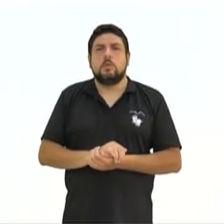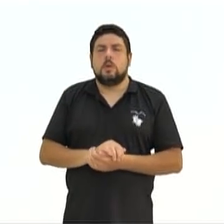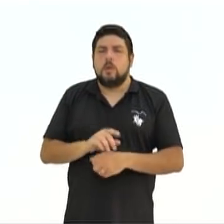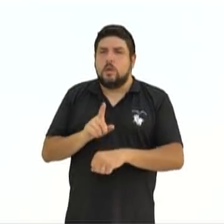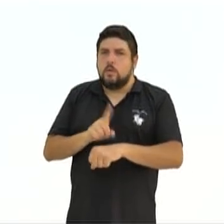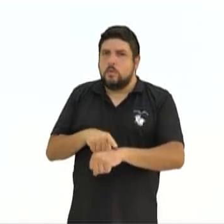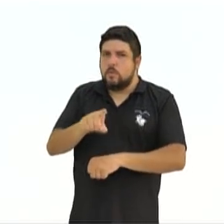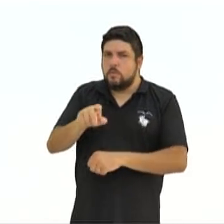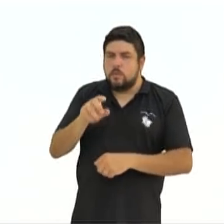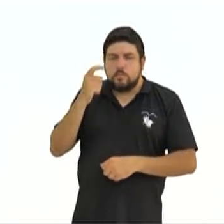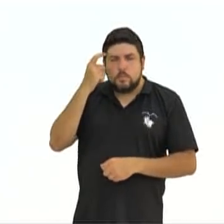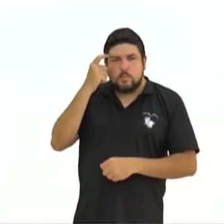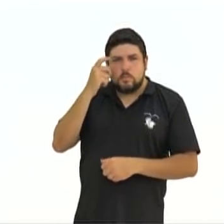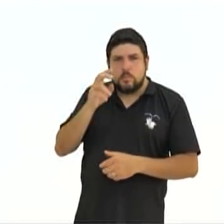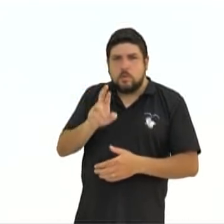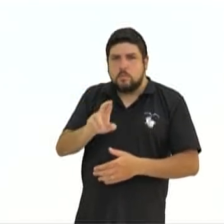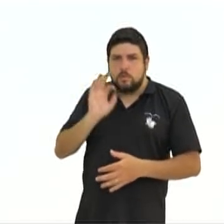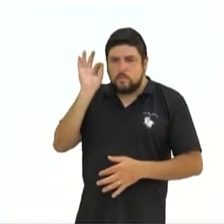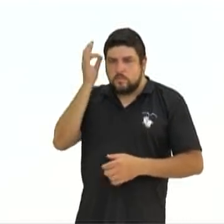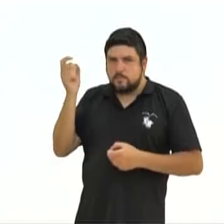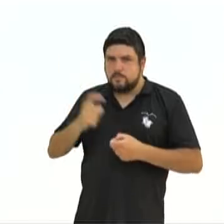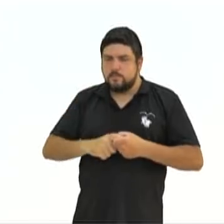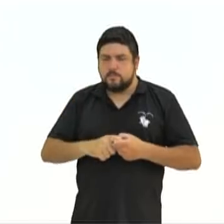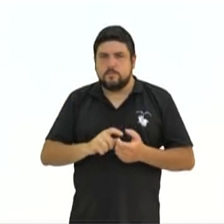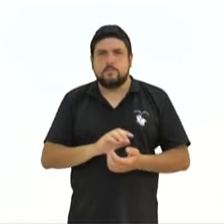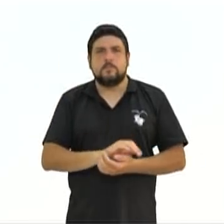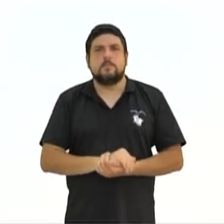aí um tempinho aí para pensar e a gente já retorna.